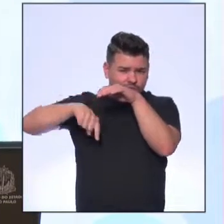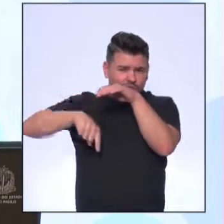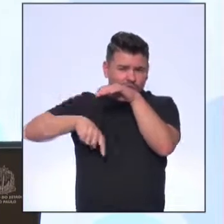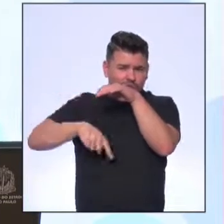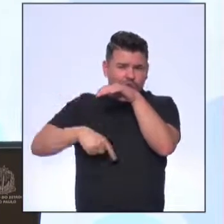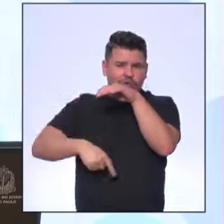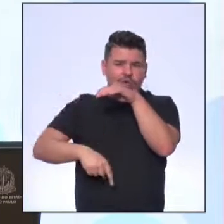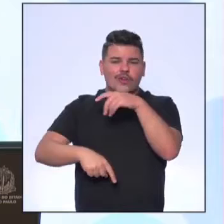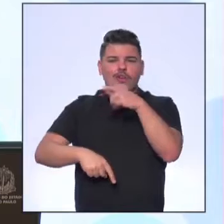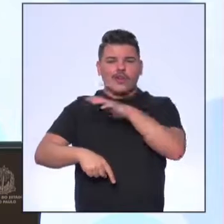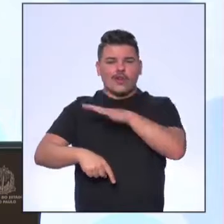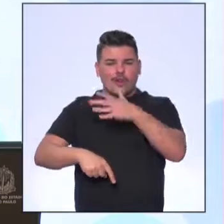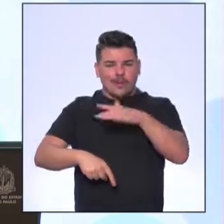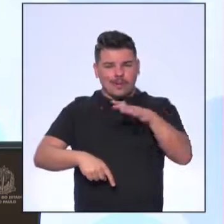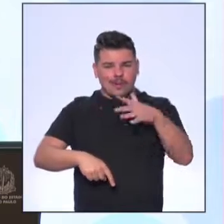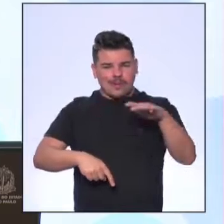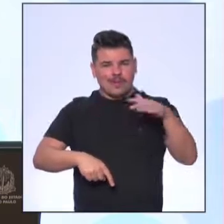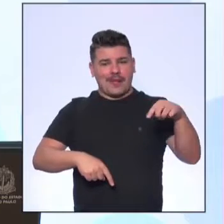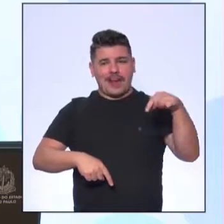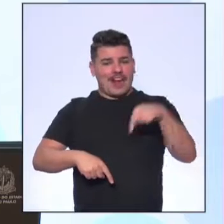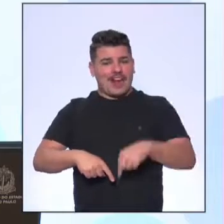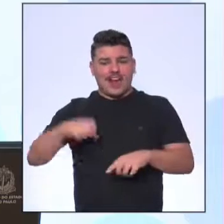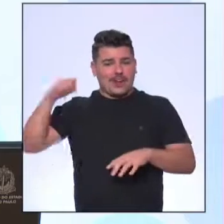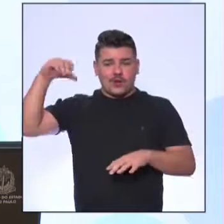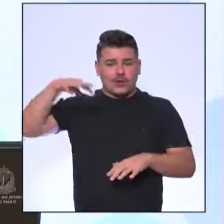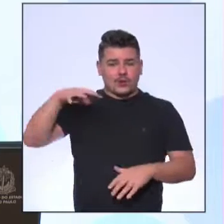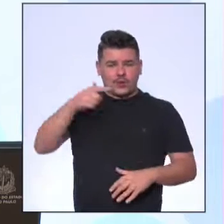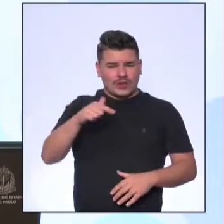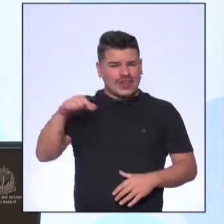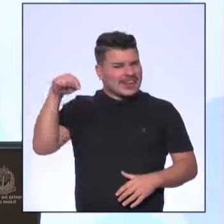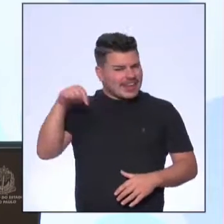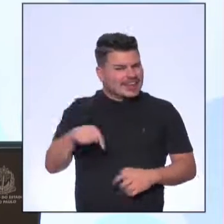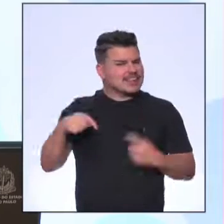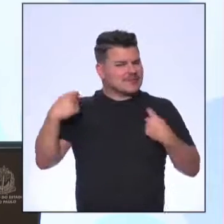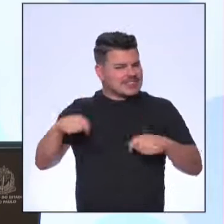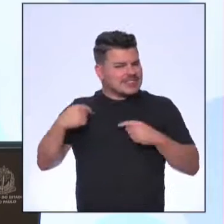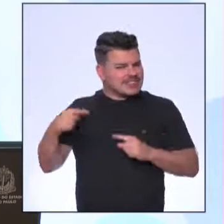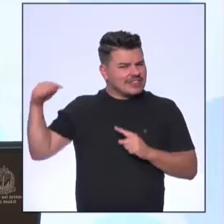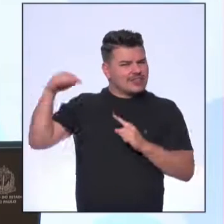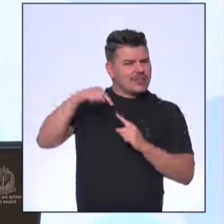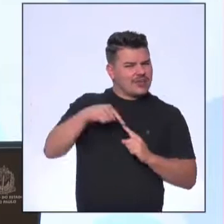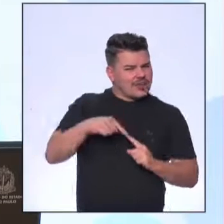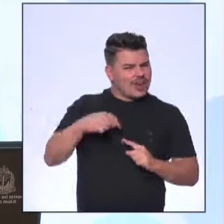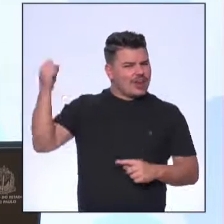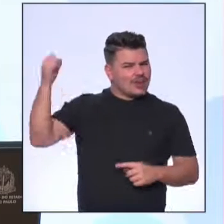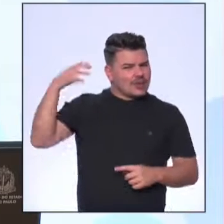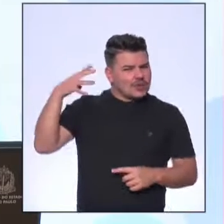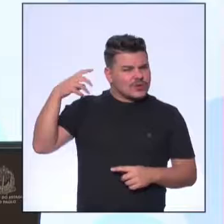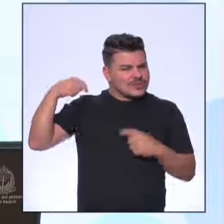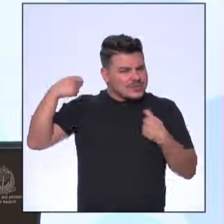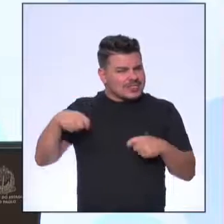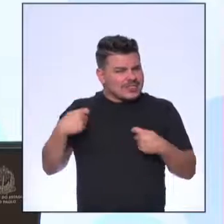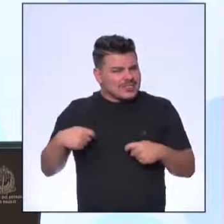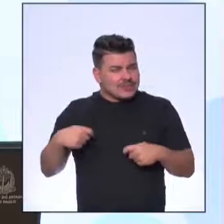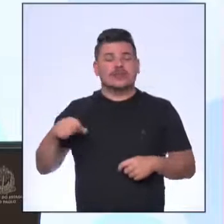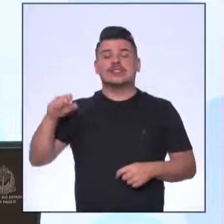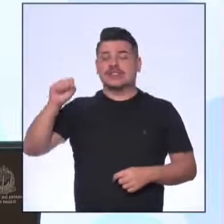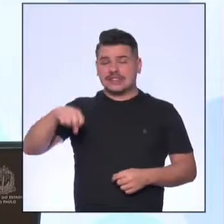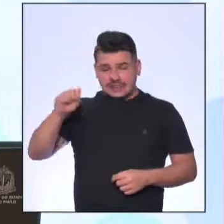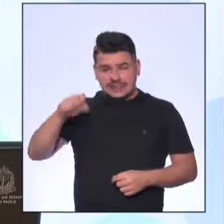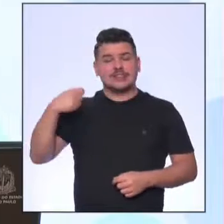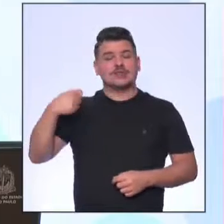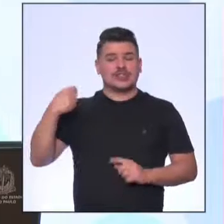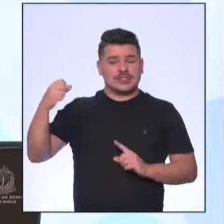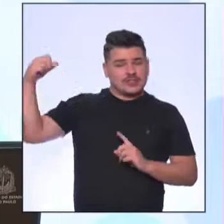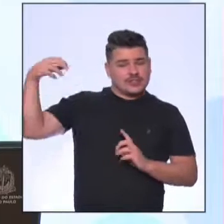dos oceanos, onde a luz não chega, será que eles também dependem indiretamente da fotossíntese? Sim, professor, eles